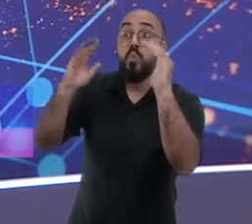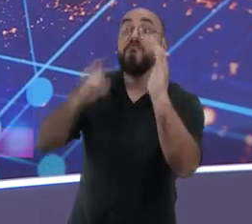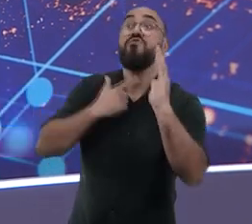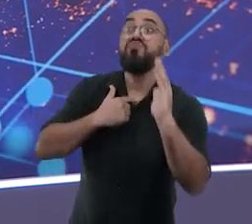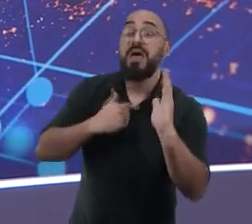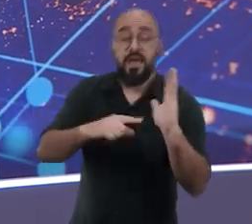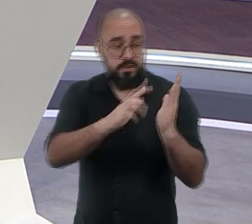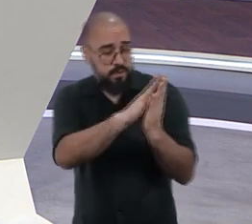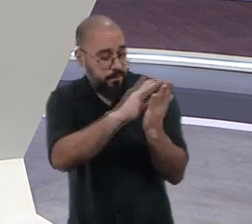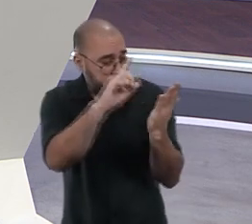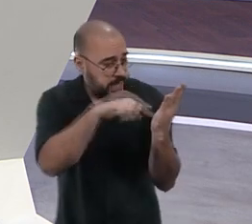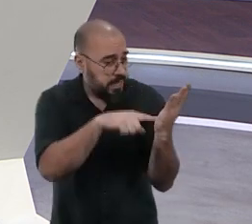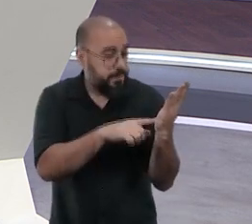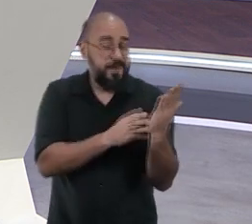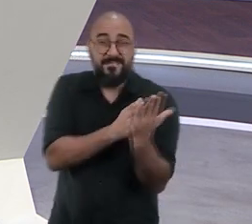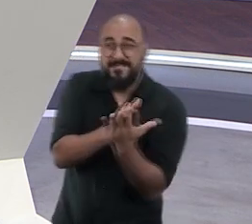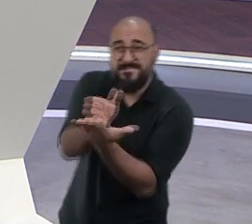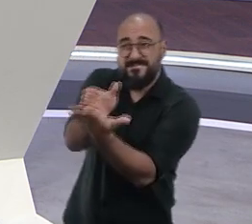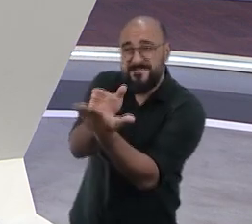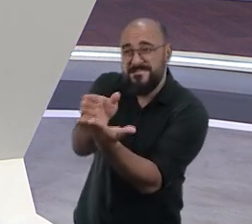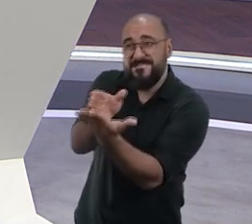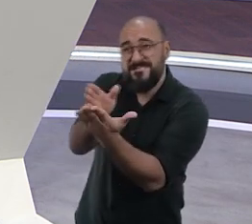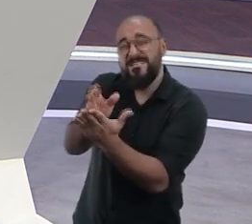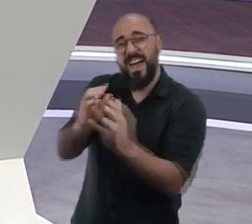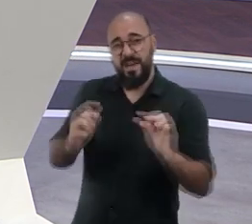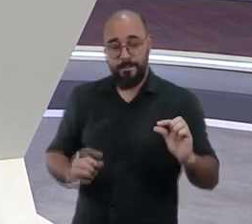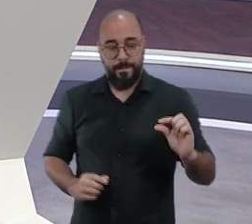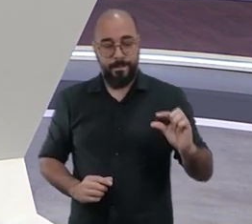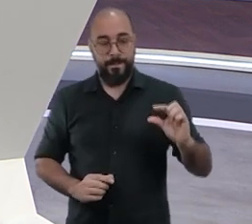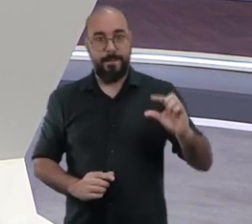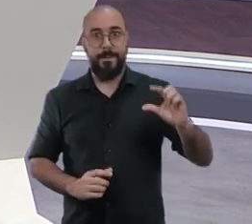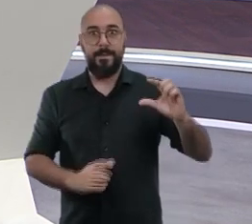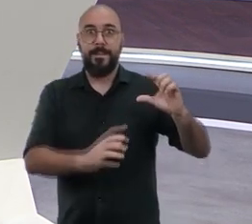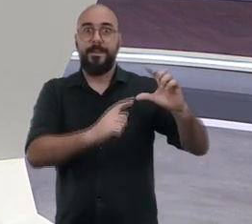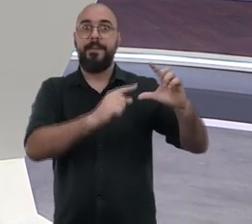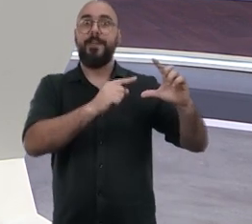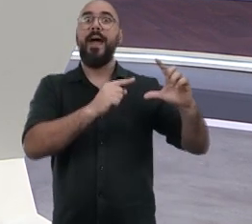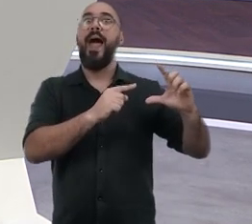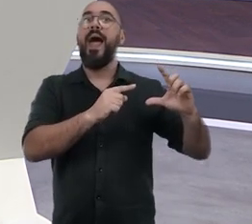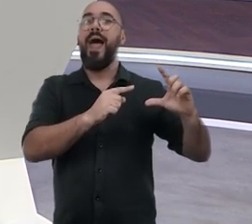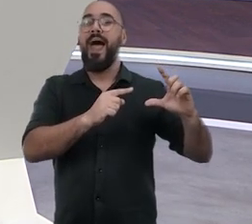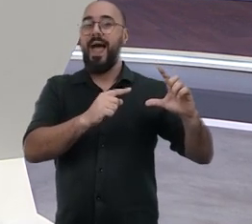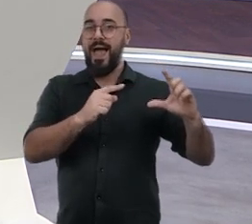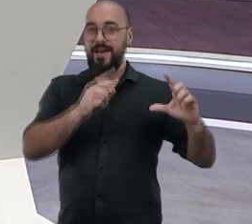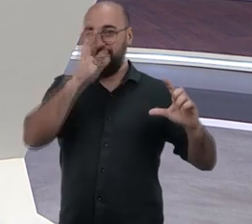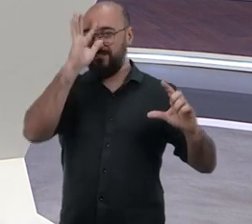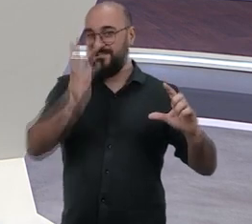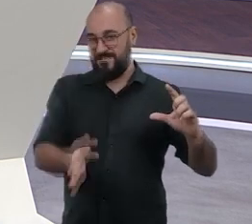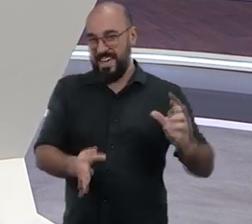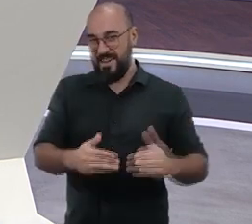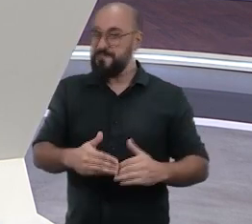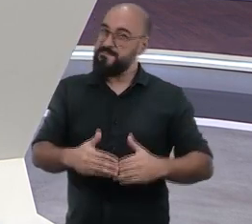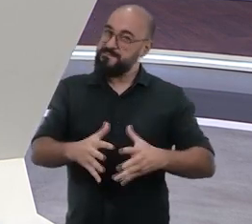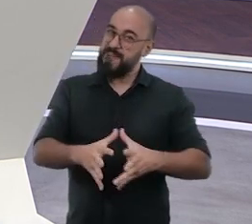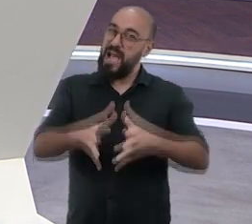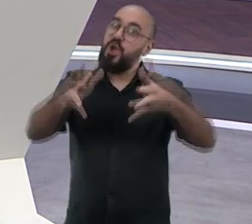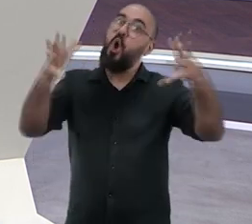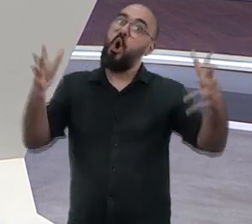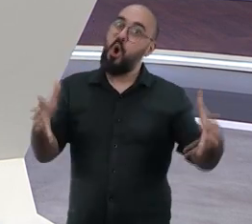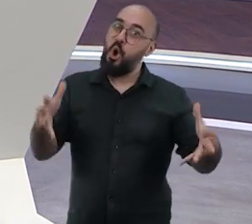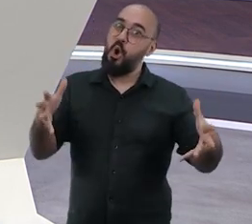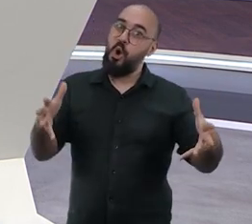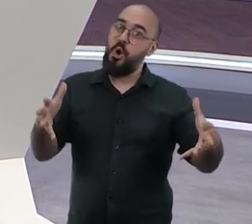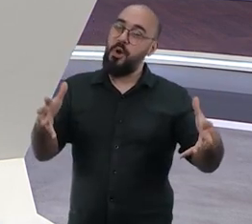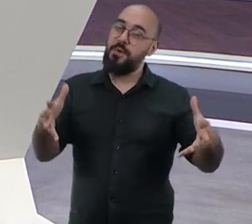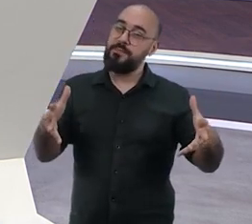dele. A base, então, do governo de Deus é obediência. E isso nós podemos ver